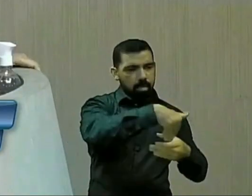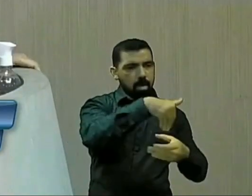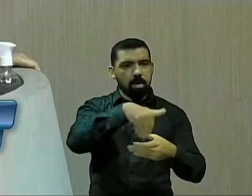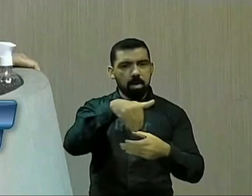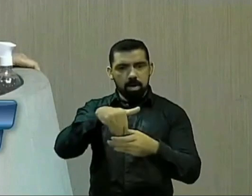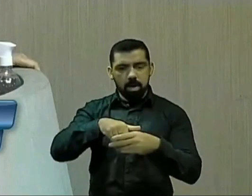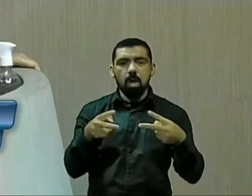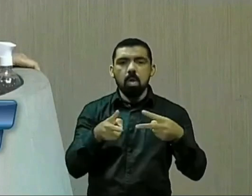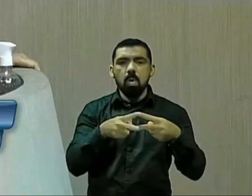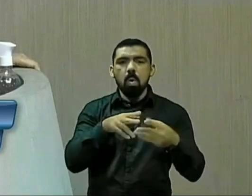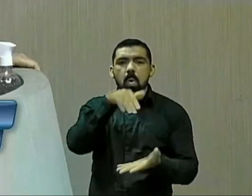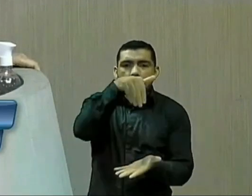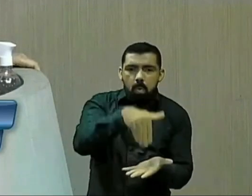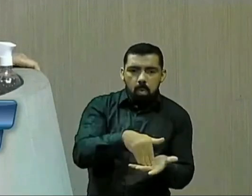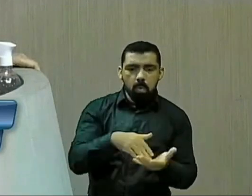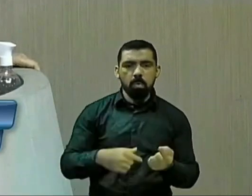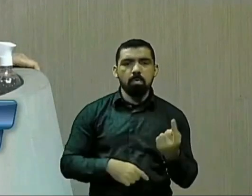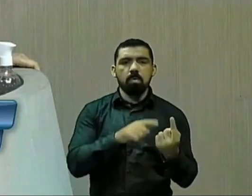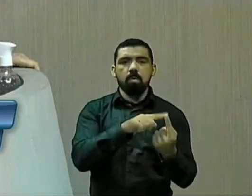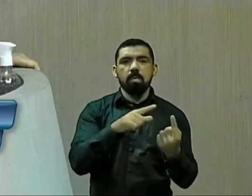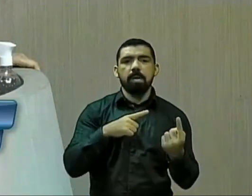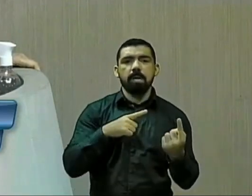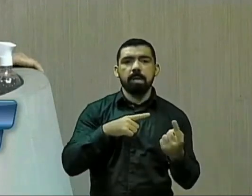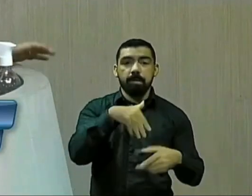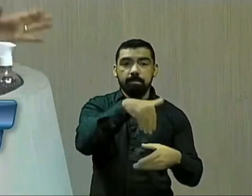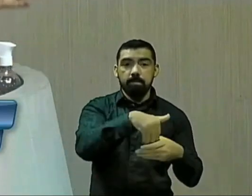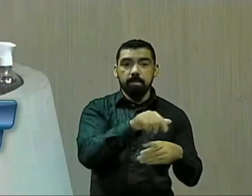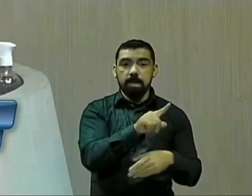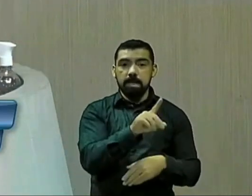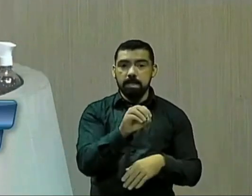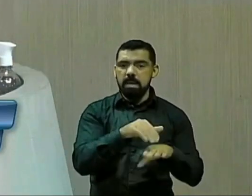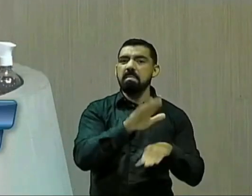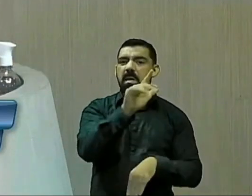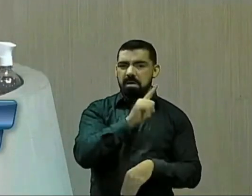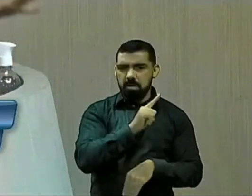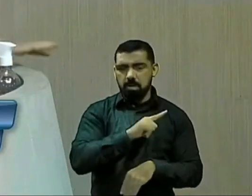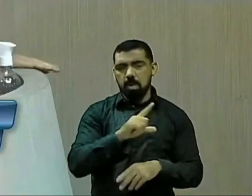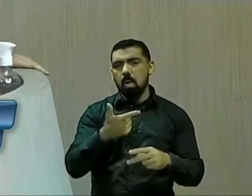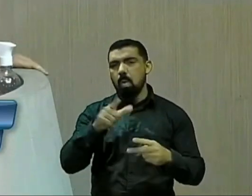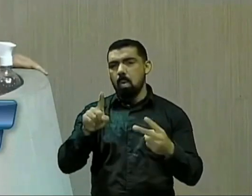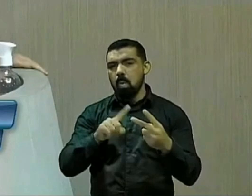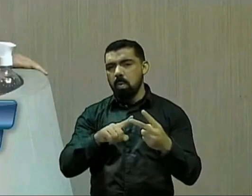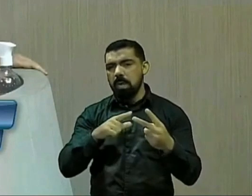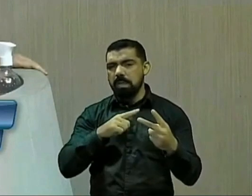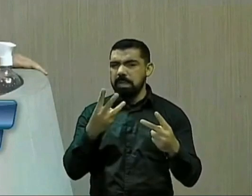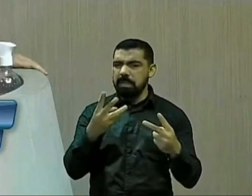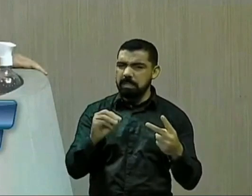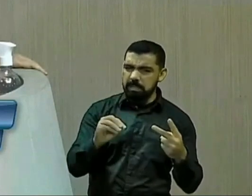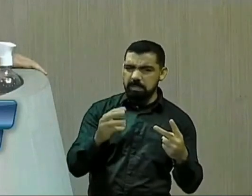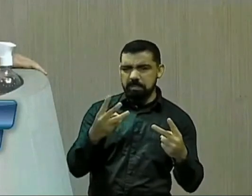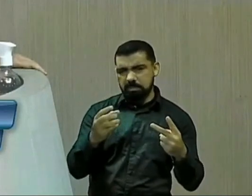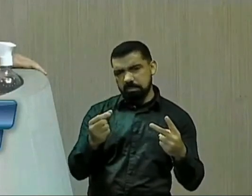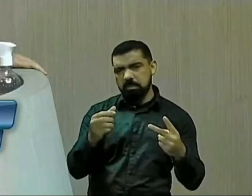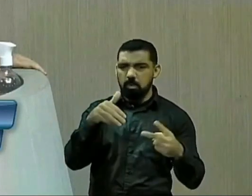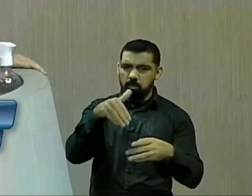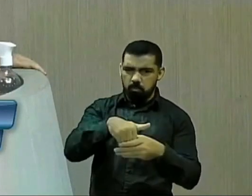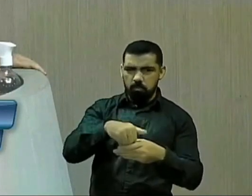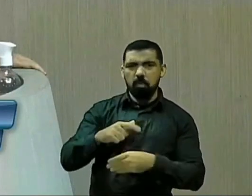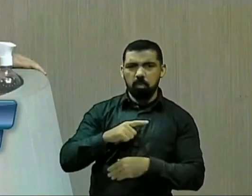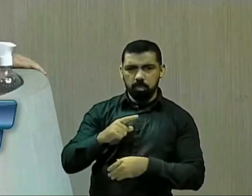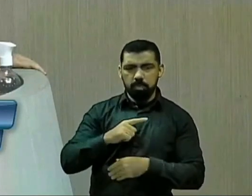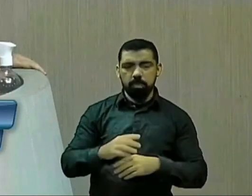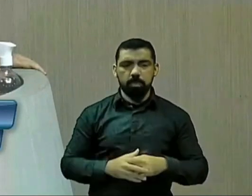ficaram, deputado Sérgio Aguiar, uma tem mais de 100 votos e a outra, se não me engano, tem 30 ou 30 e poucos votos. E elas